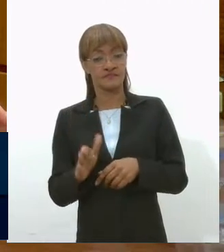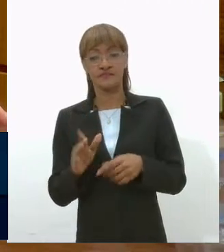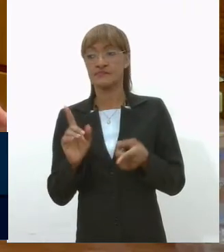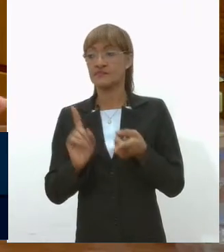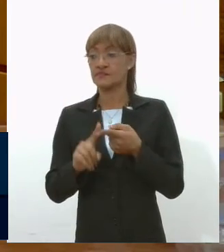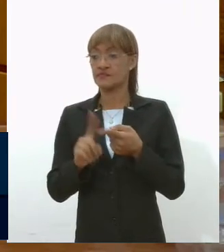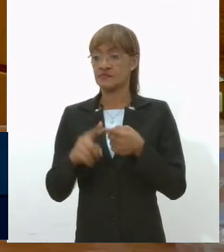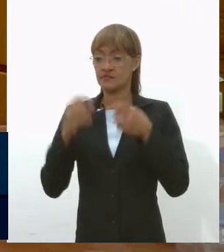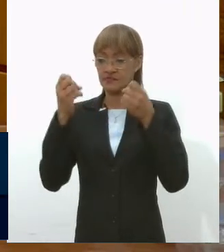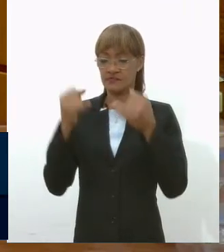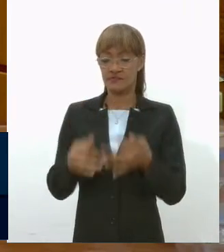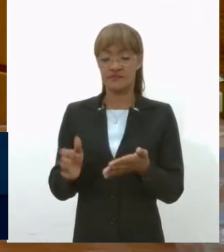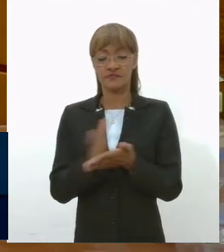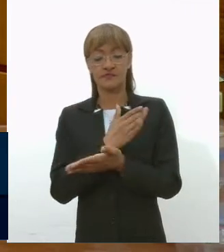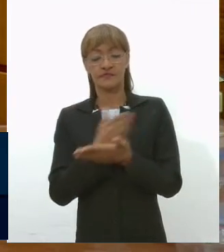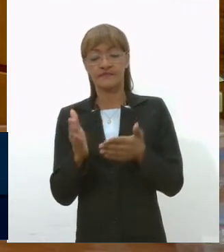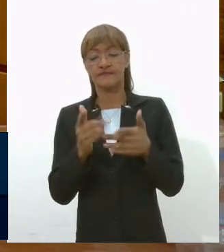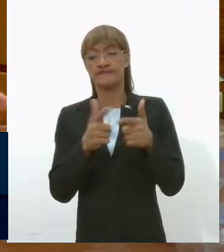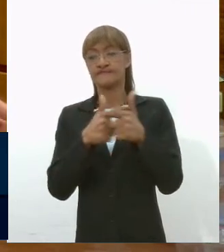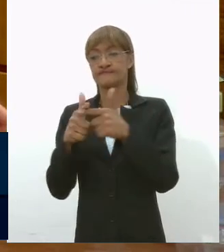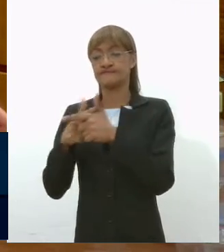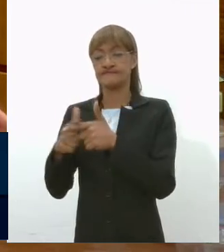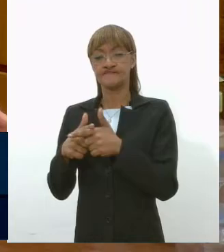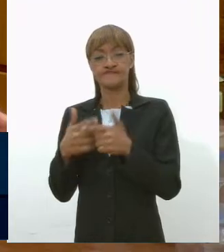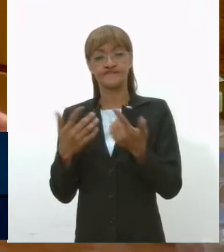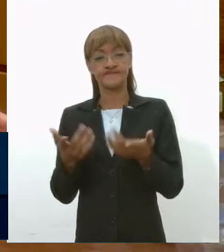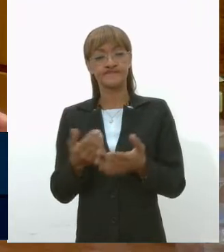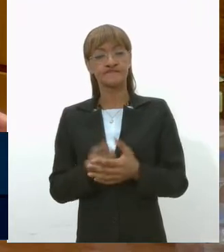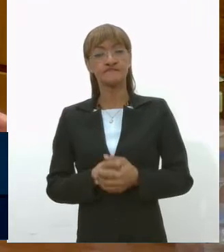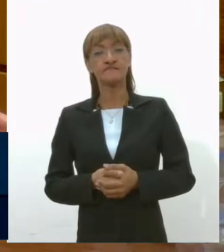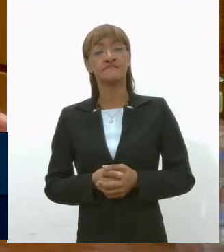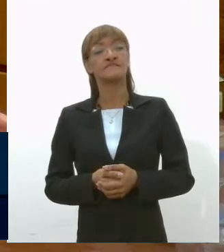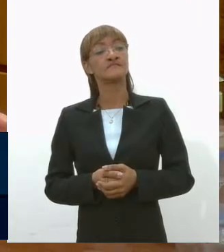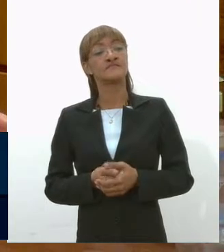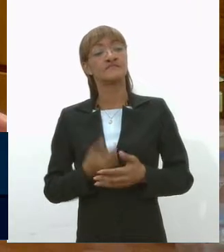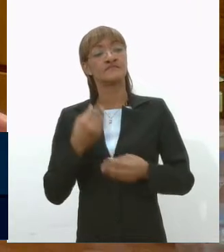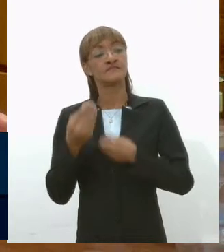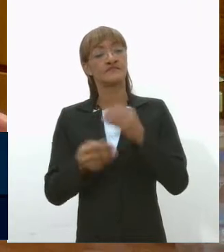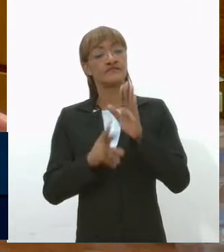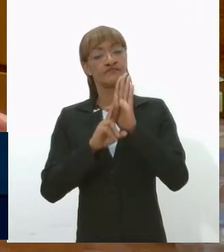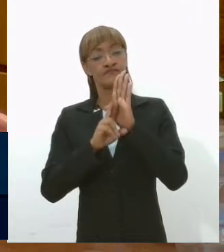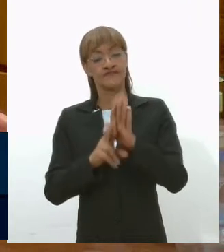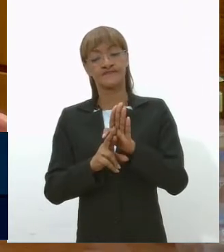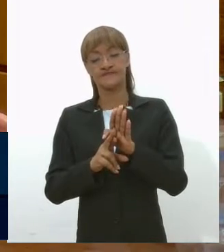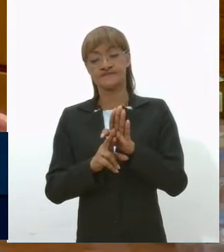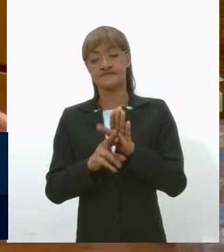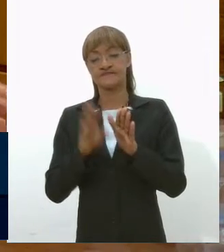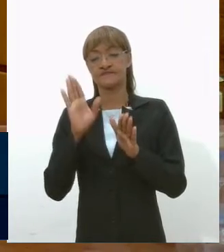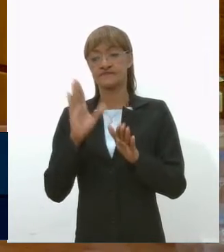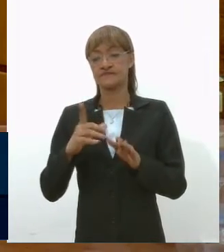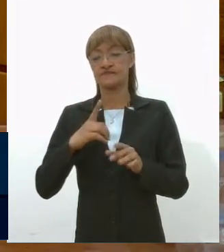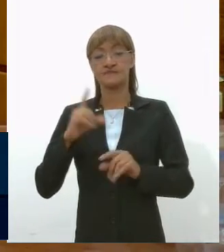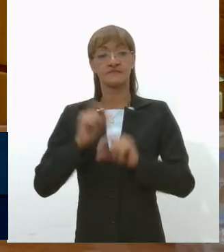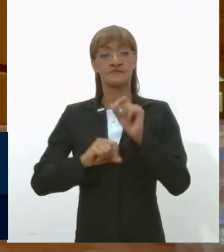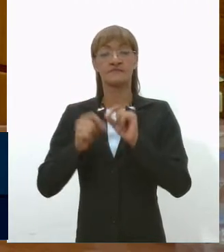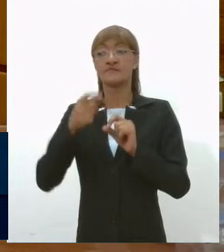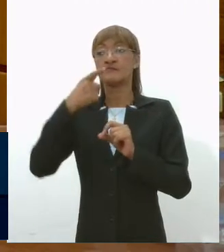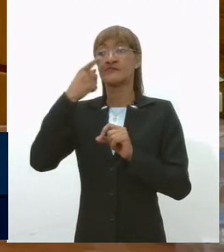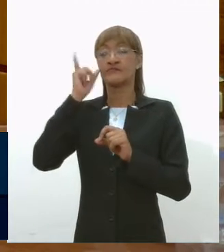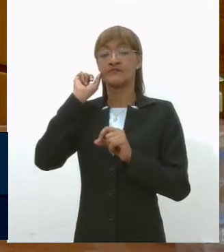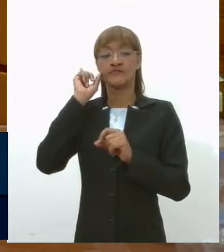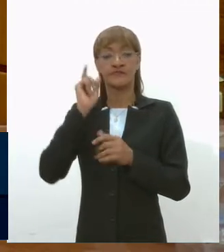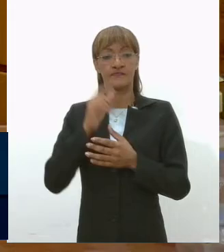alguns problemas, uma visita assistida com os representantes da SDV, e ontem nós fomos